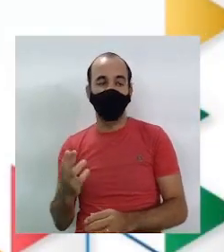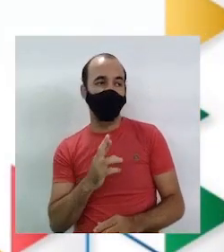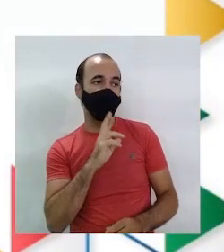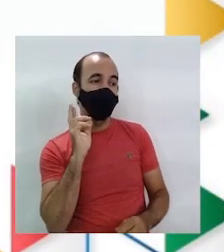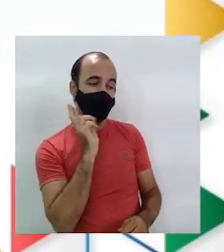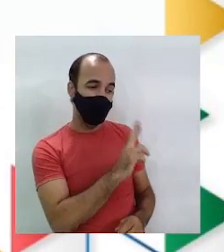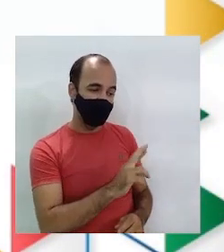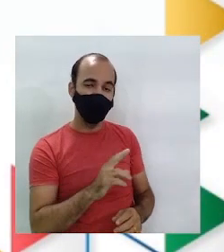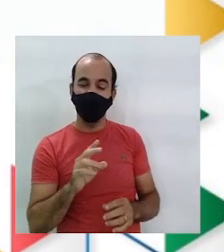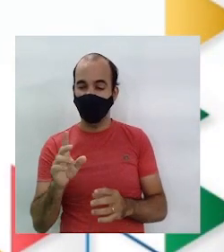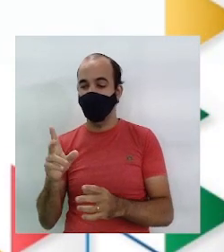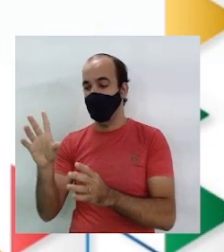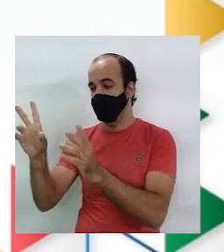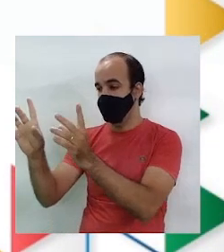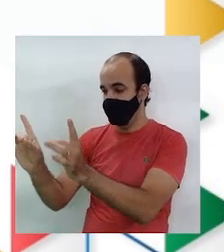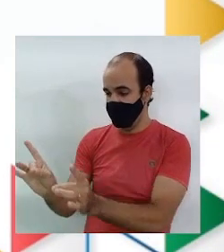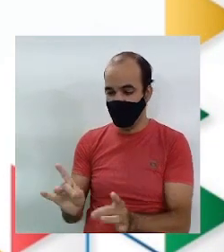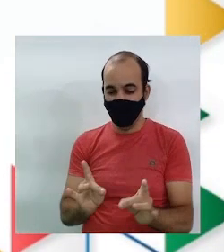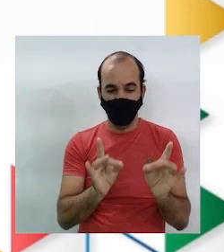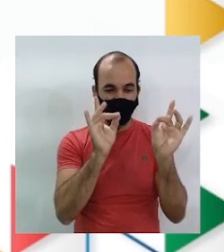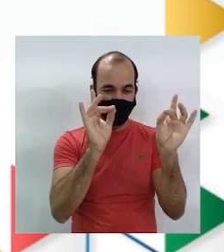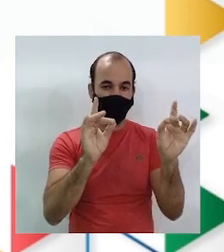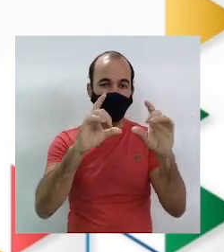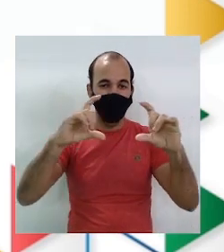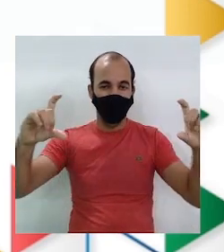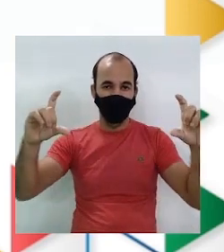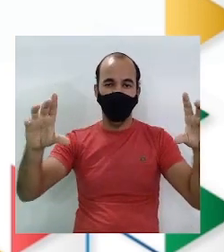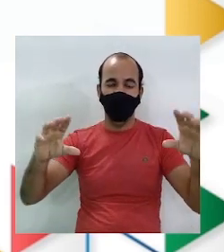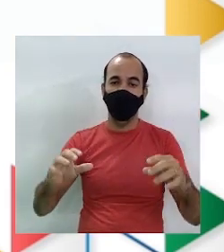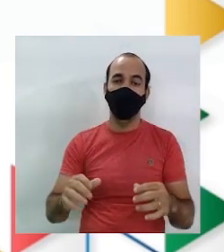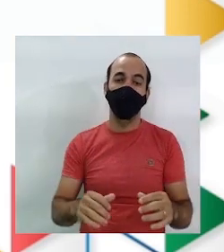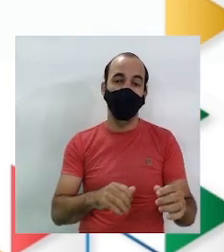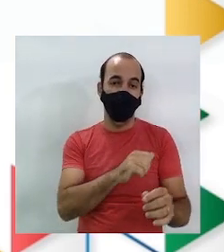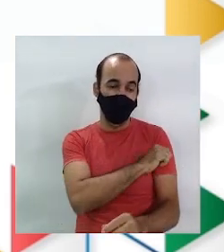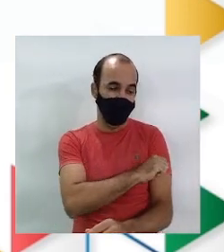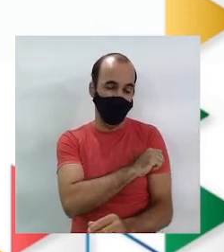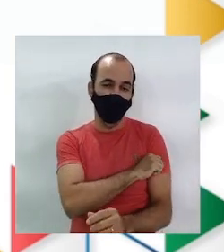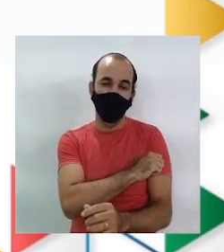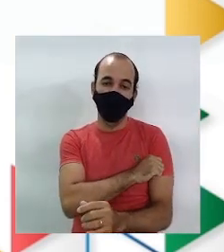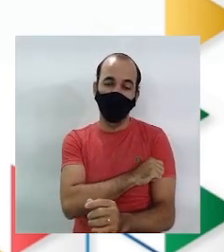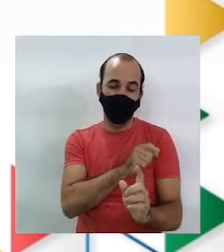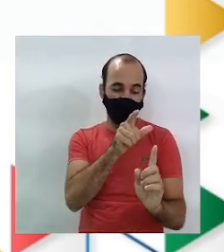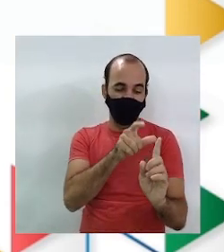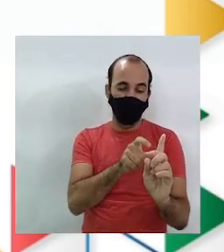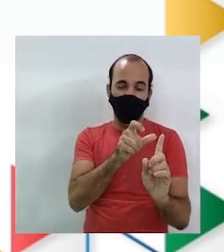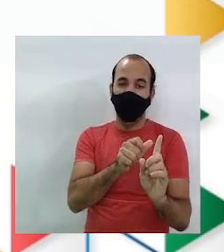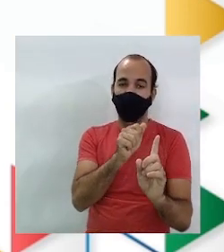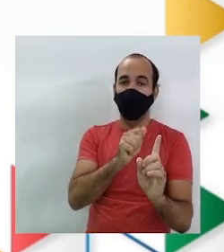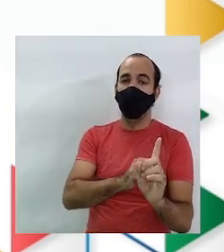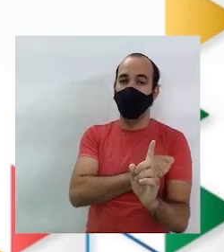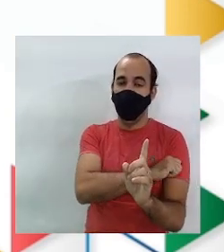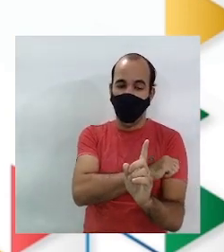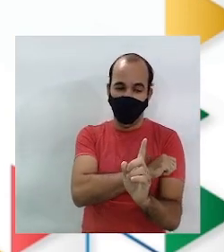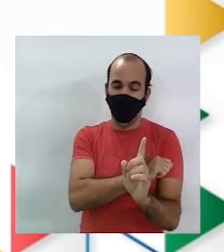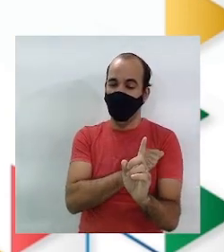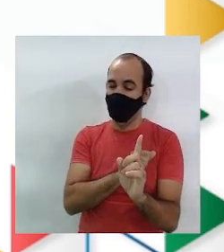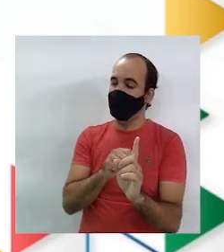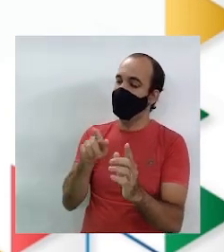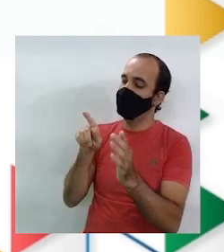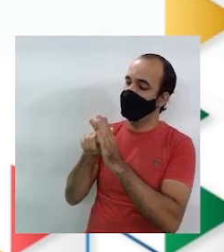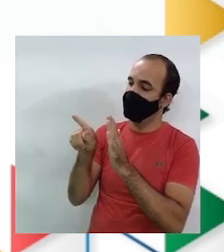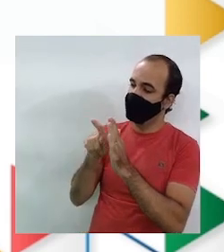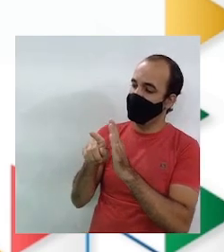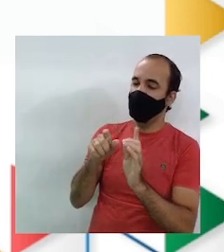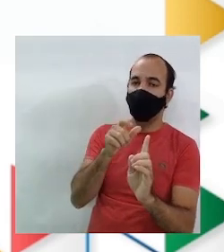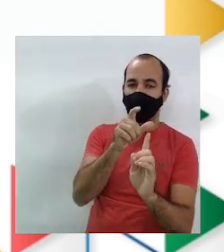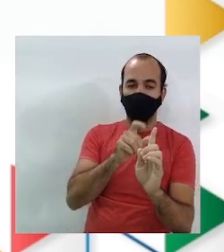gente ver, ele se dirigindo diretamente à aluna, a aluna Maria Cláudia, um abraço para ela, está no 3º ano já do ensino médio.